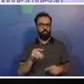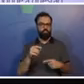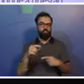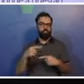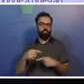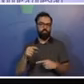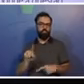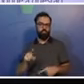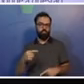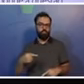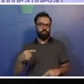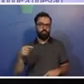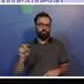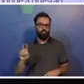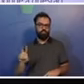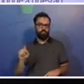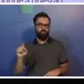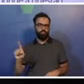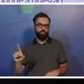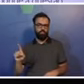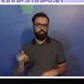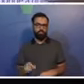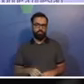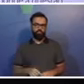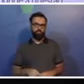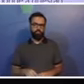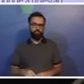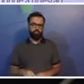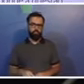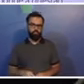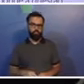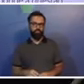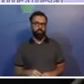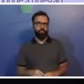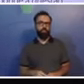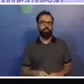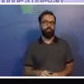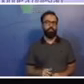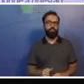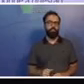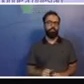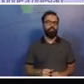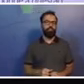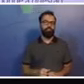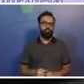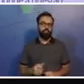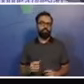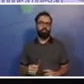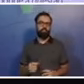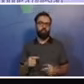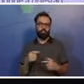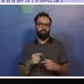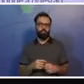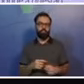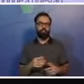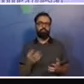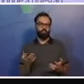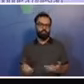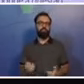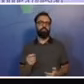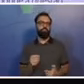21. P vezes 3 é um termo algébrico. Eu posso colocar, então,